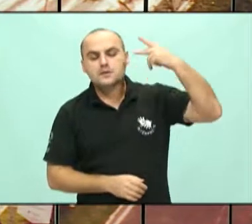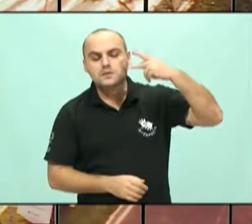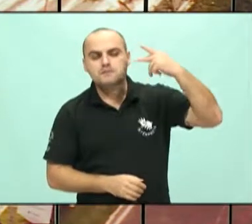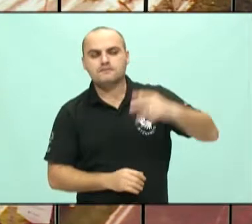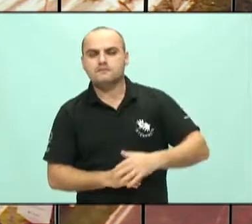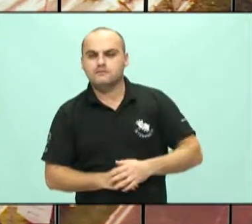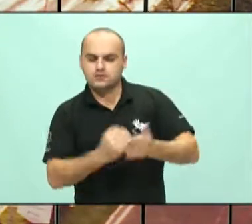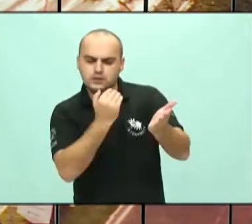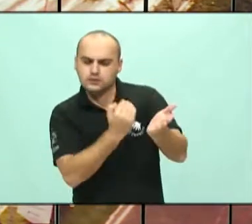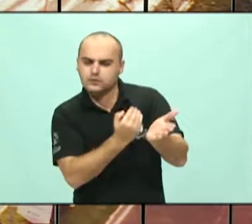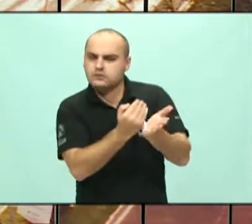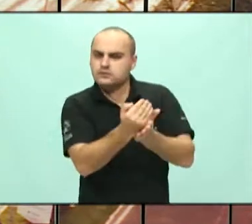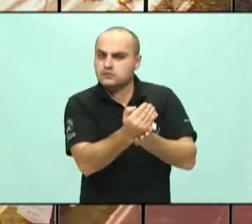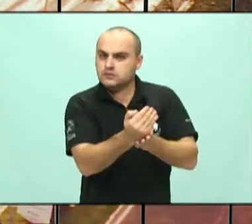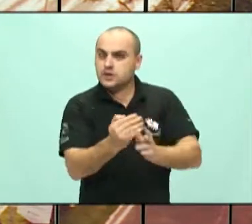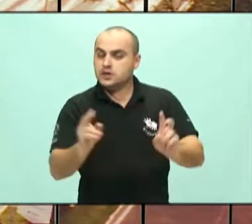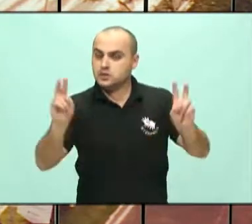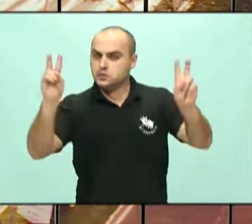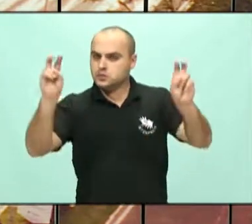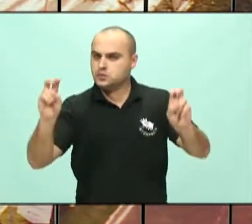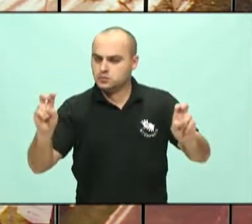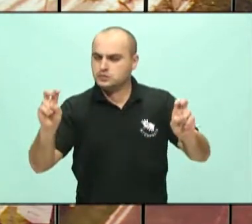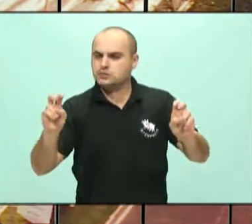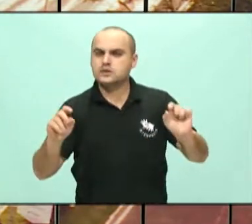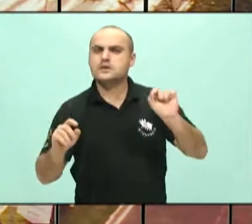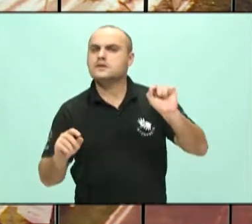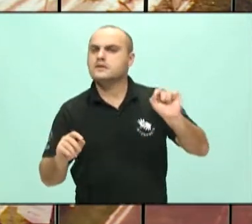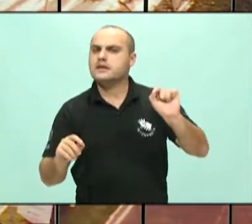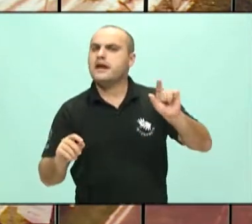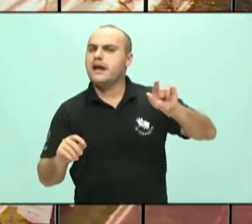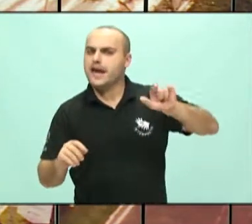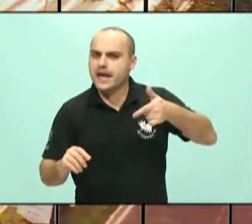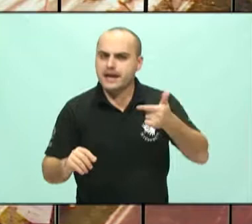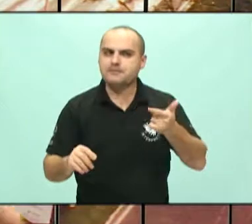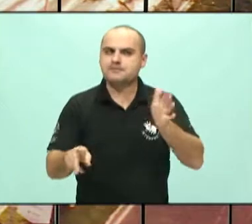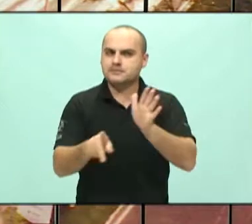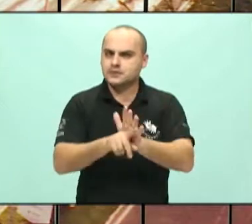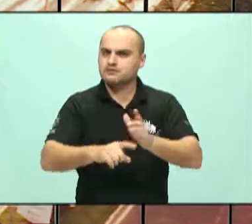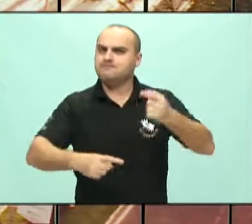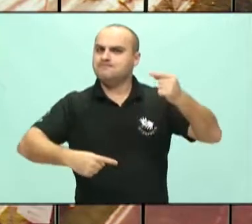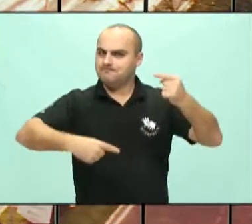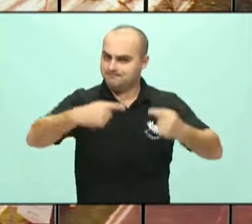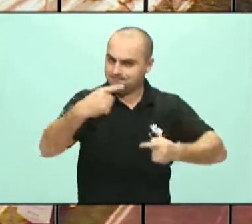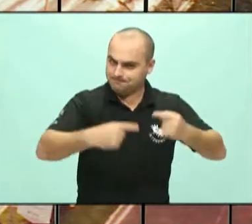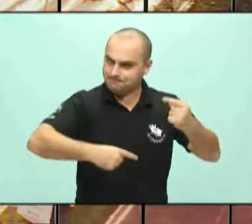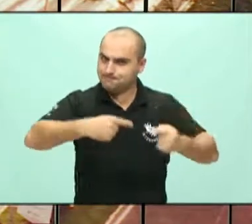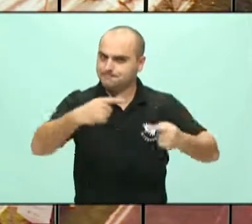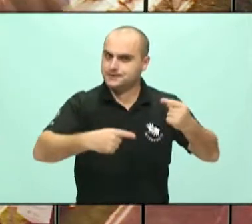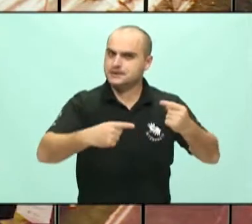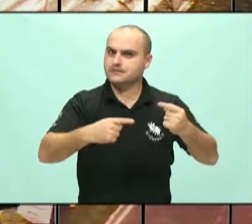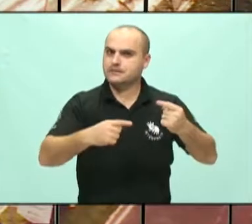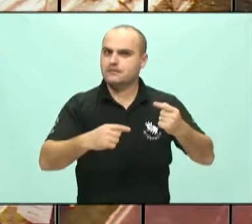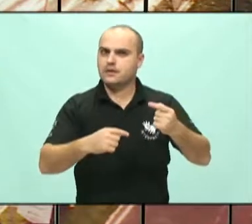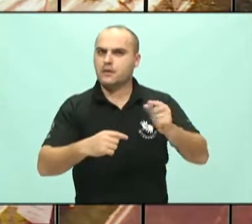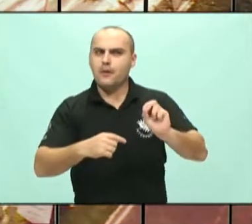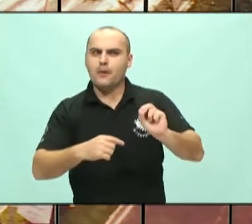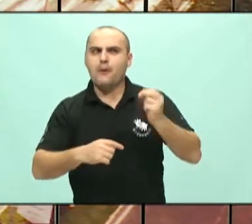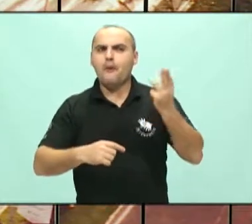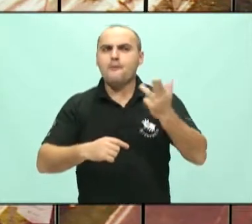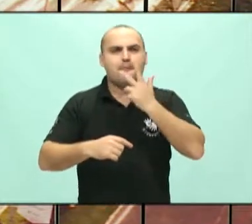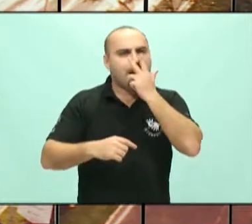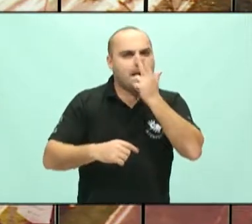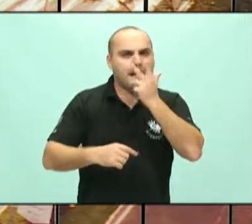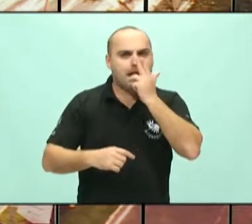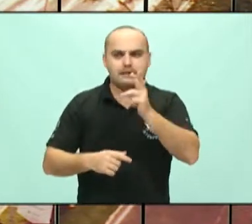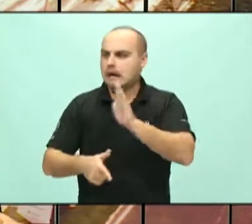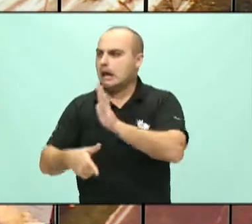e começar bem, também é um assunto bastante polêmico, ou transformaram este